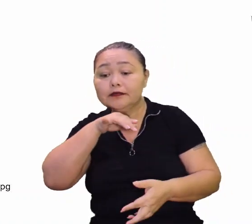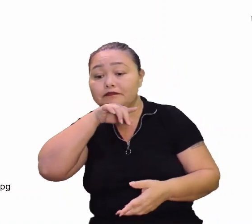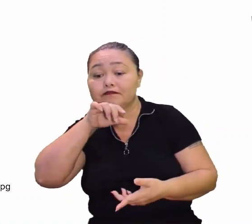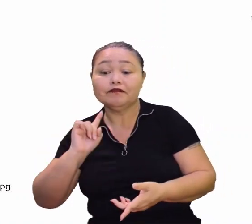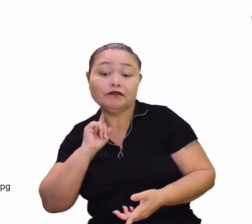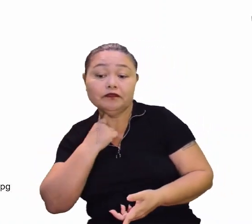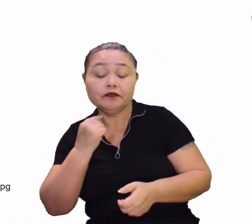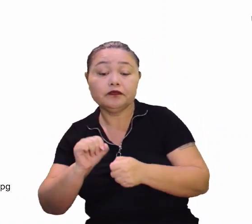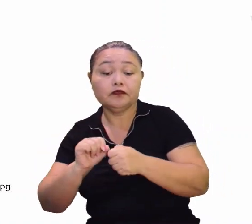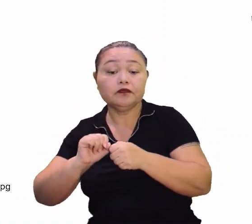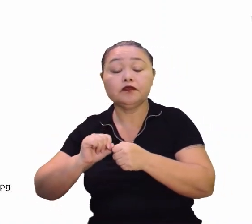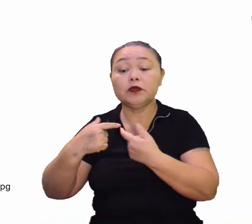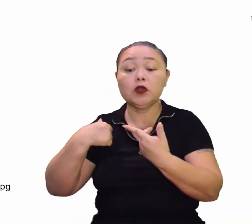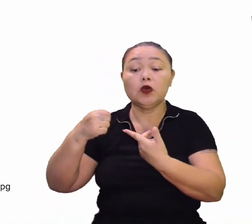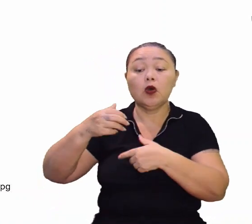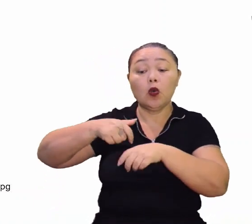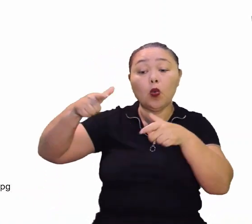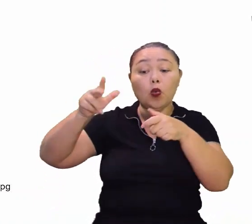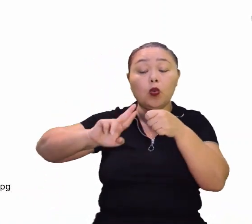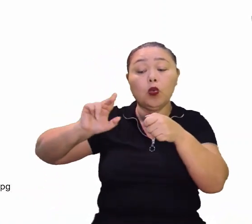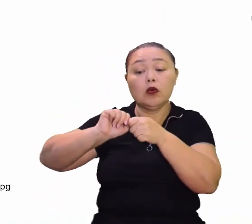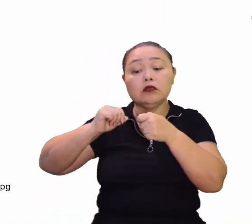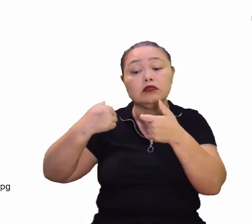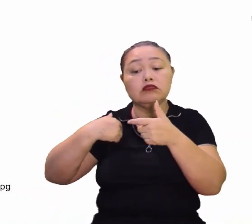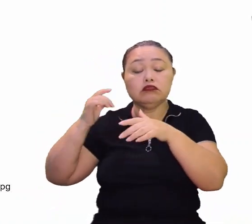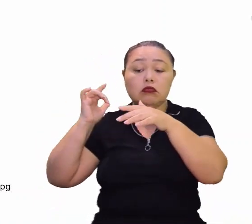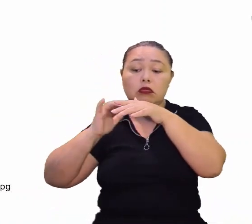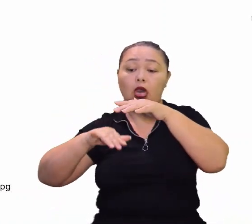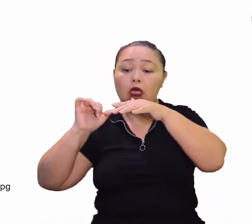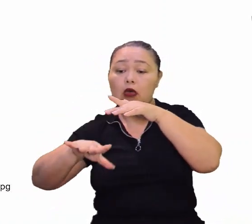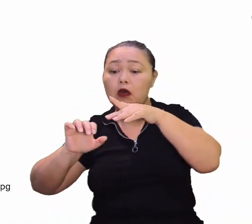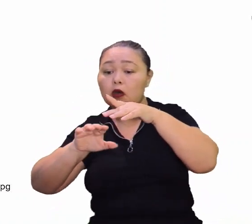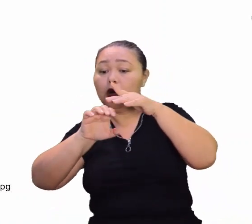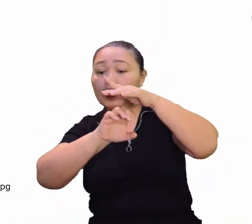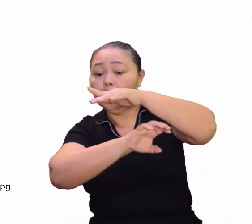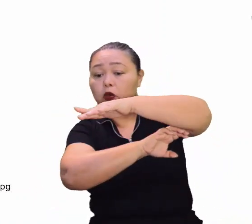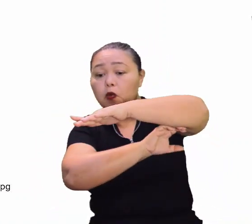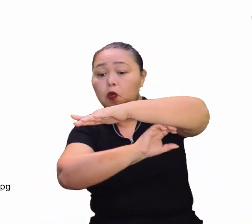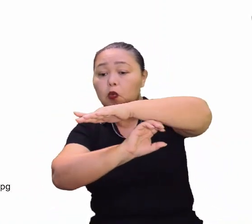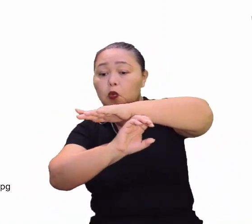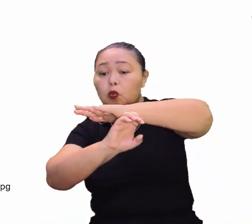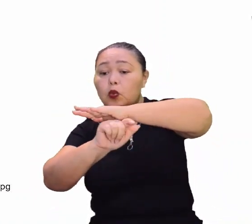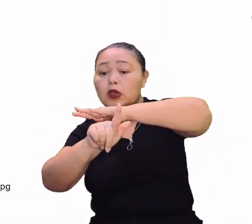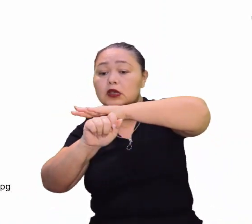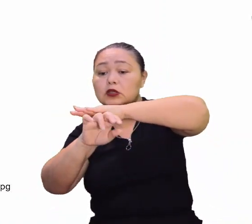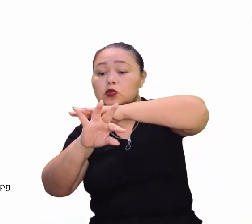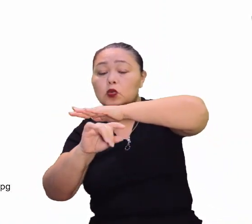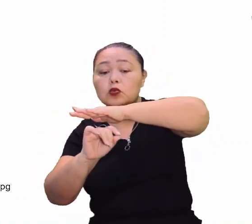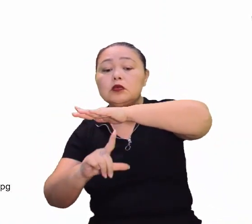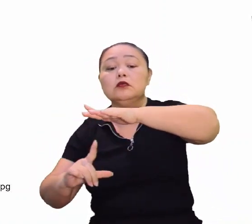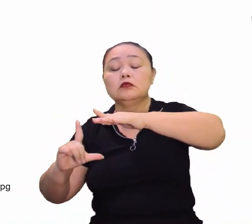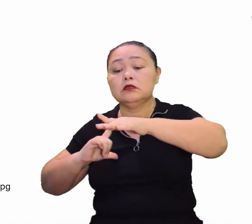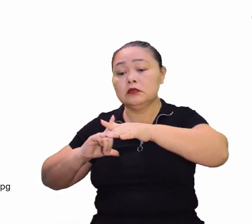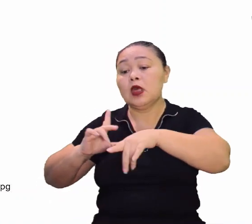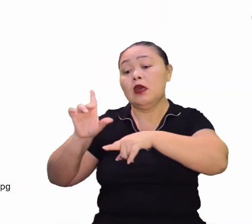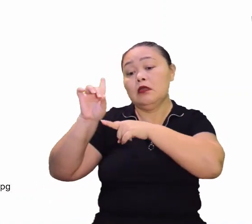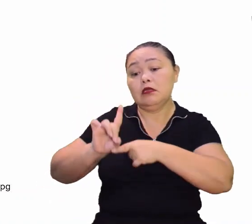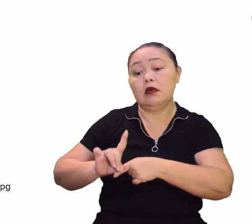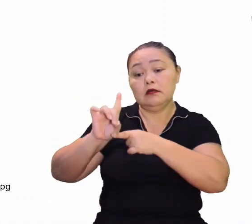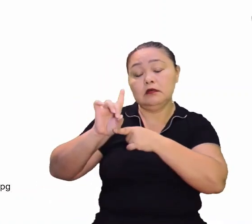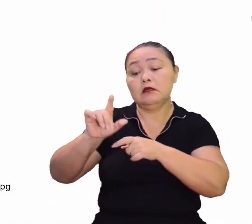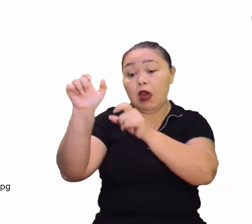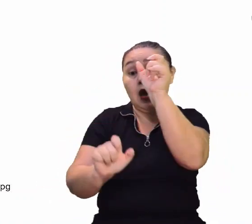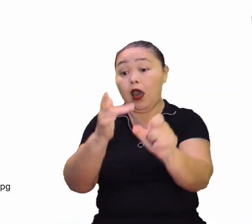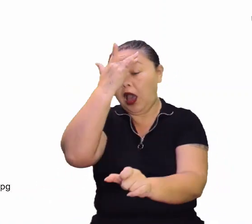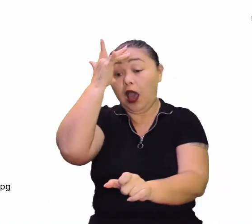principalmente aí o alto consumo e grande carga de esgoto, que falamos há pouco que aqui a gente tem as maiores densidades demográficas, na